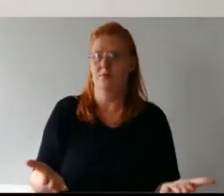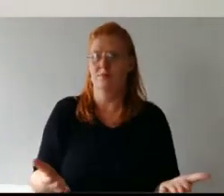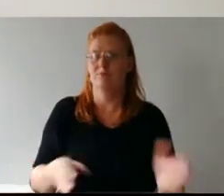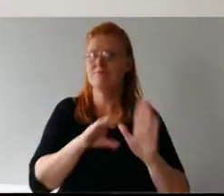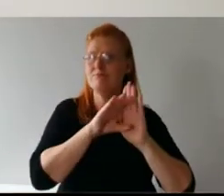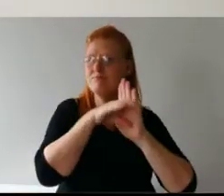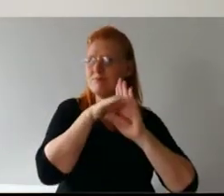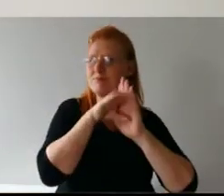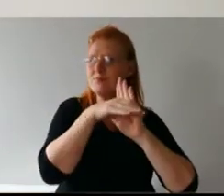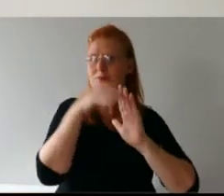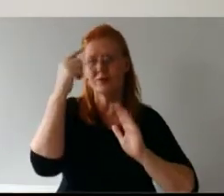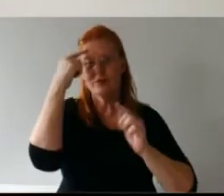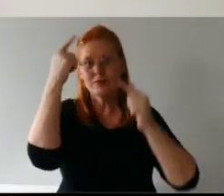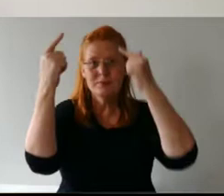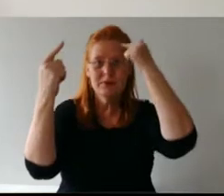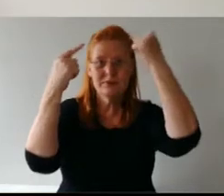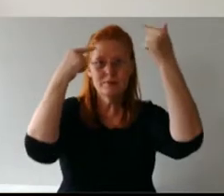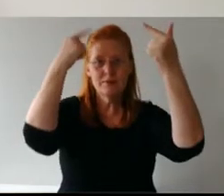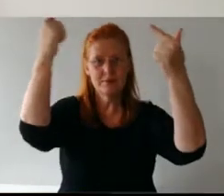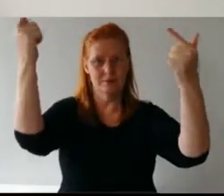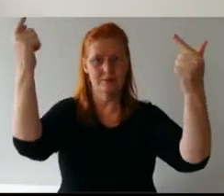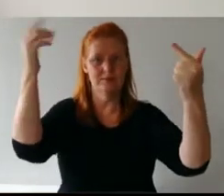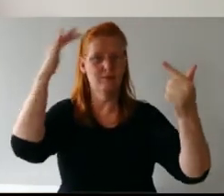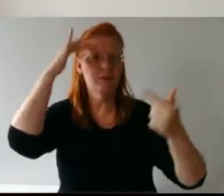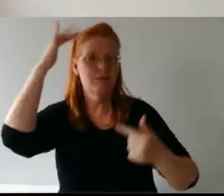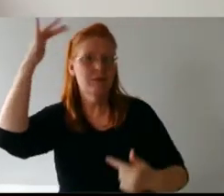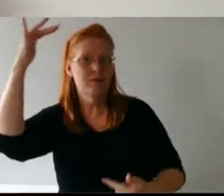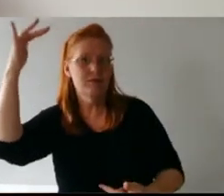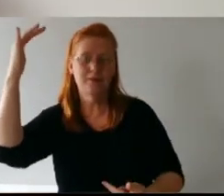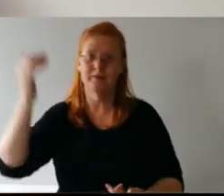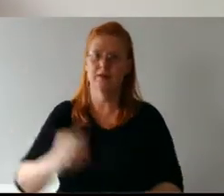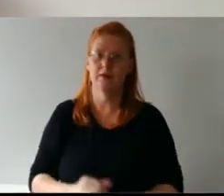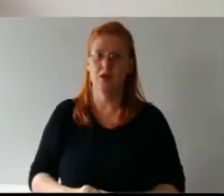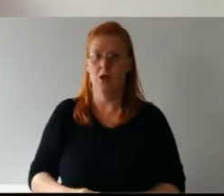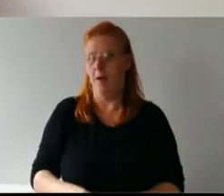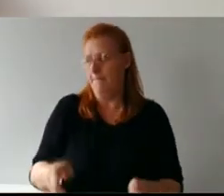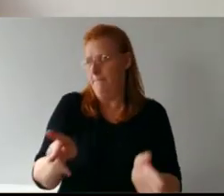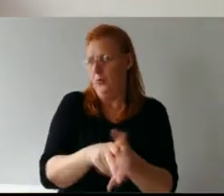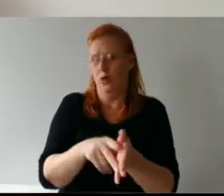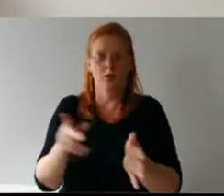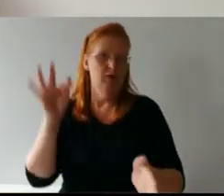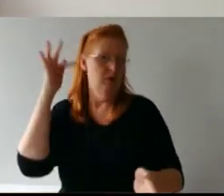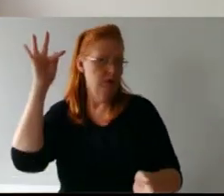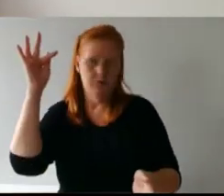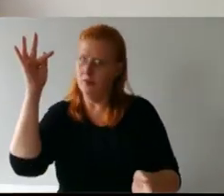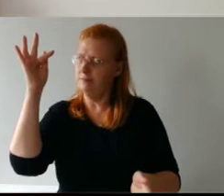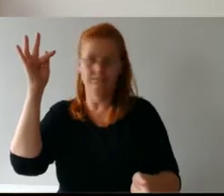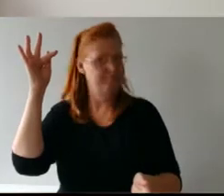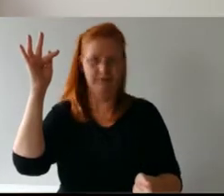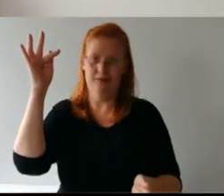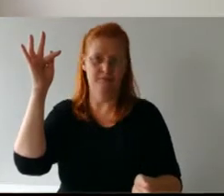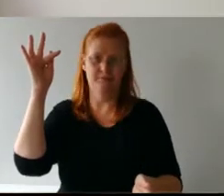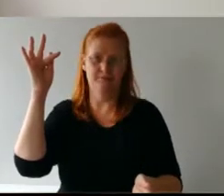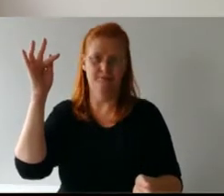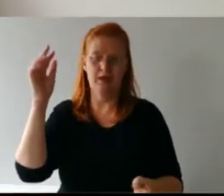filosofia era definir o que seja pensar e que o pensamento não era só exclusividade